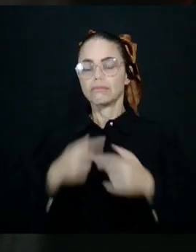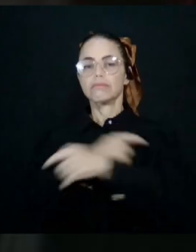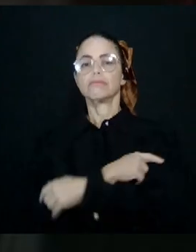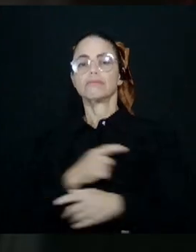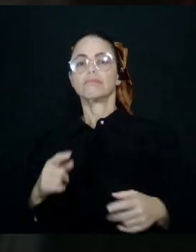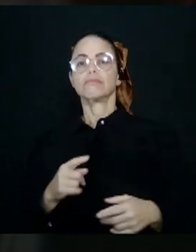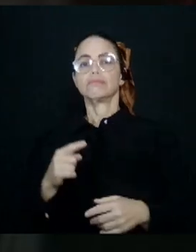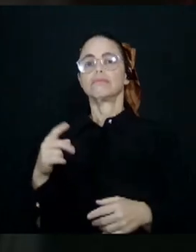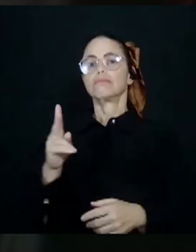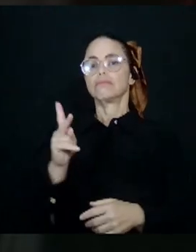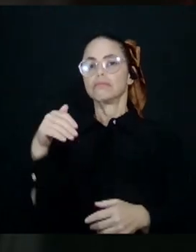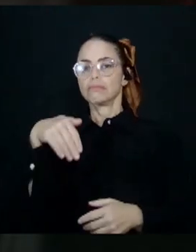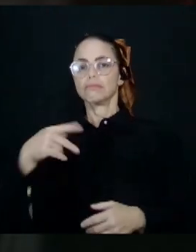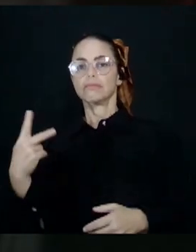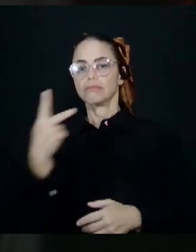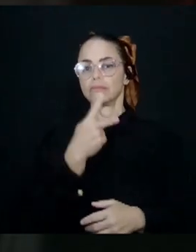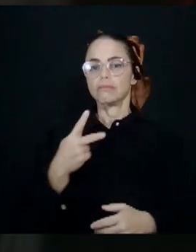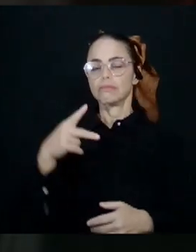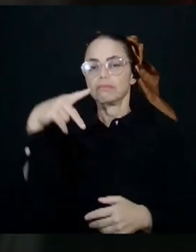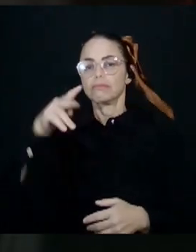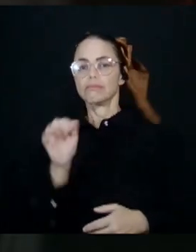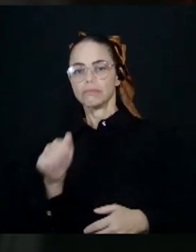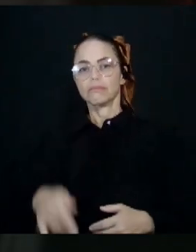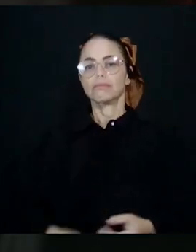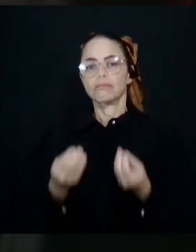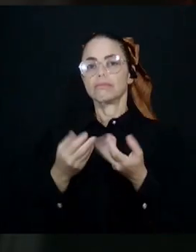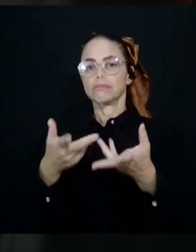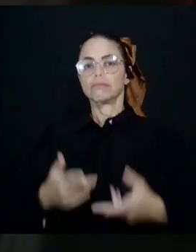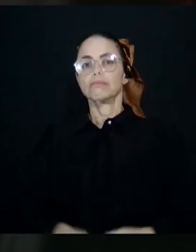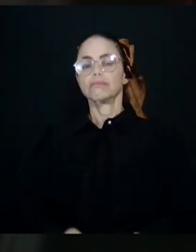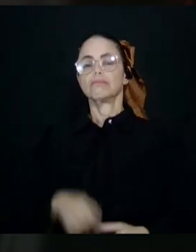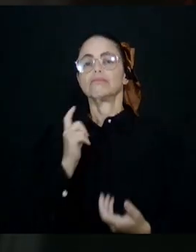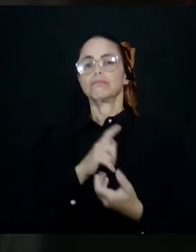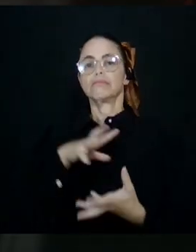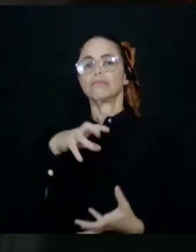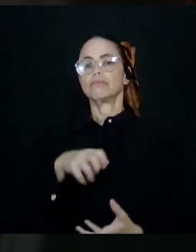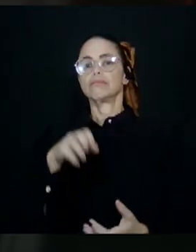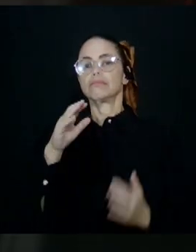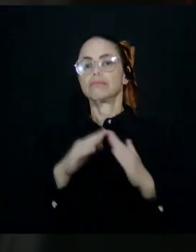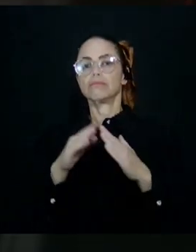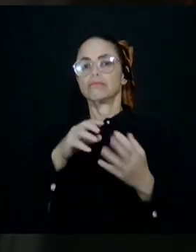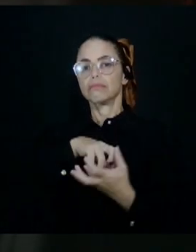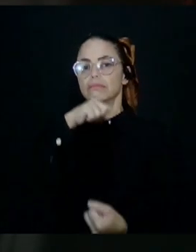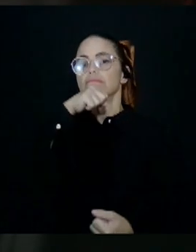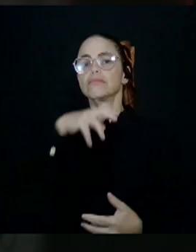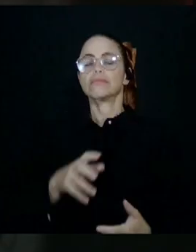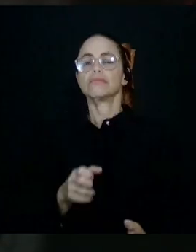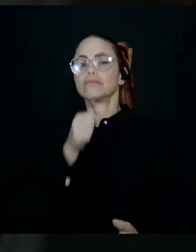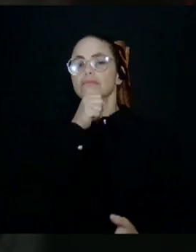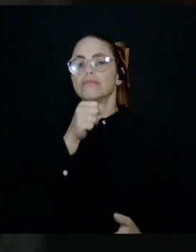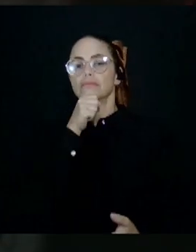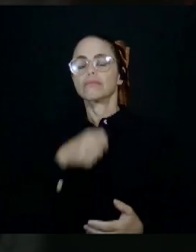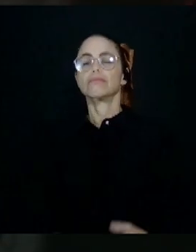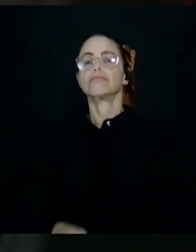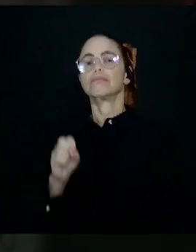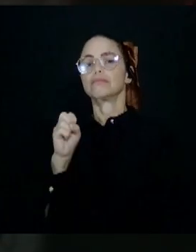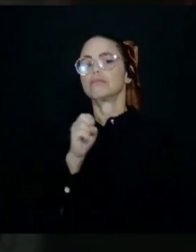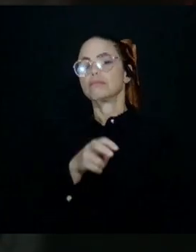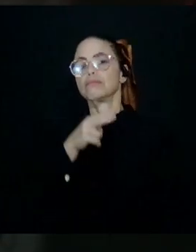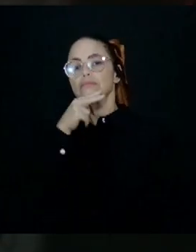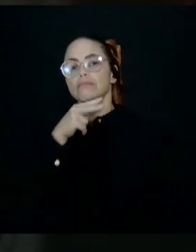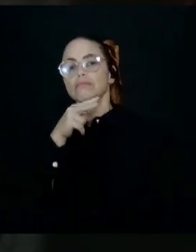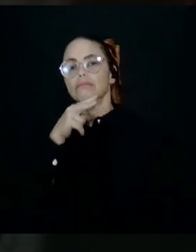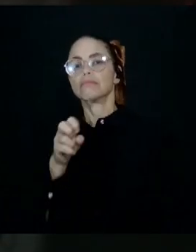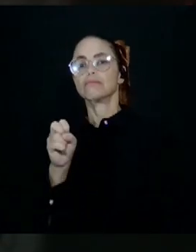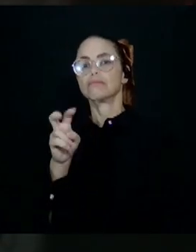área pública doada à entidade Casa dos Espíritos, que é responsável pelo departamento Recanto Vovô Antônio, é o lar de idosos que